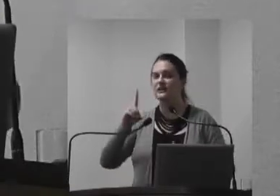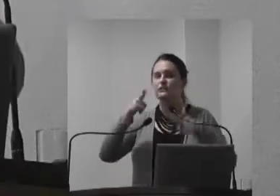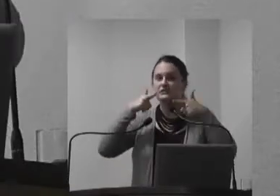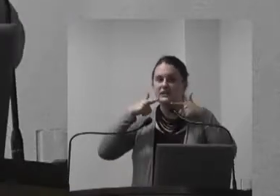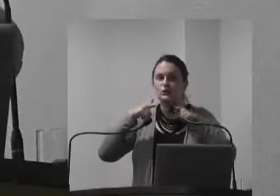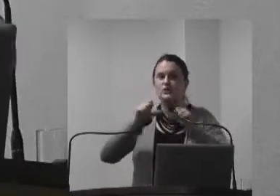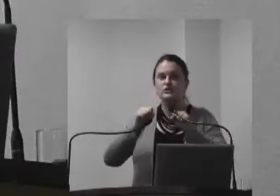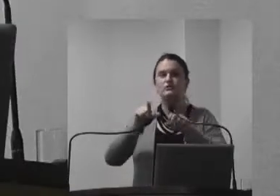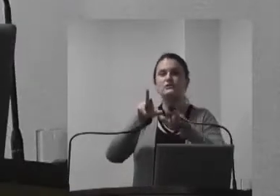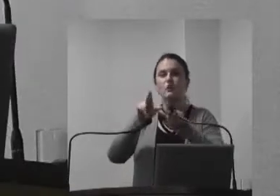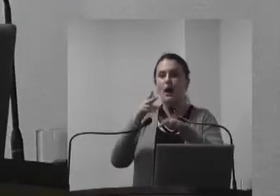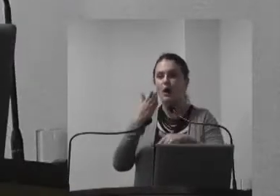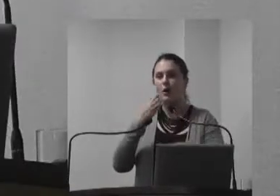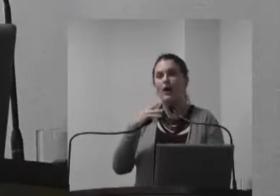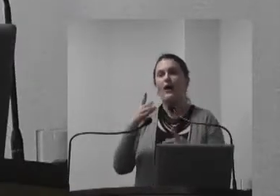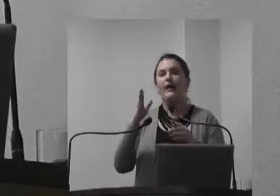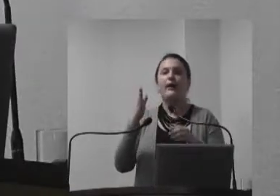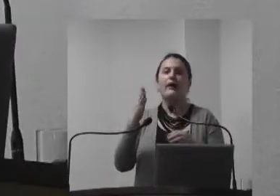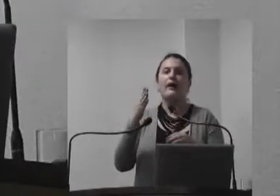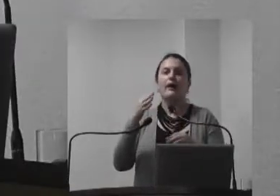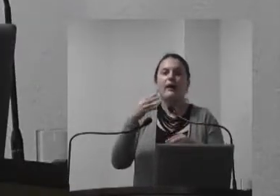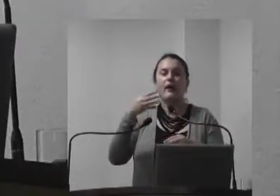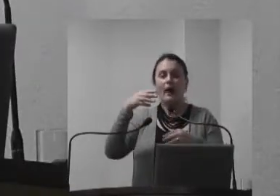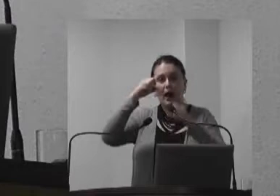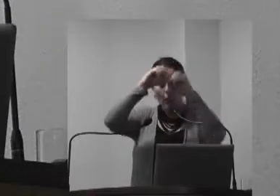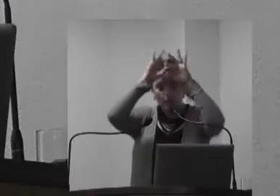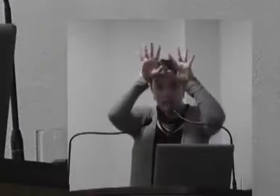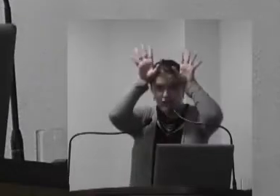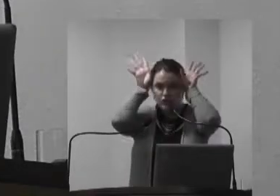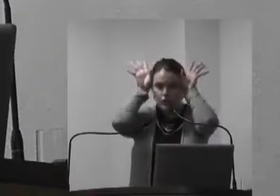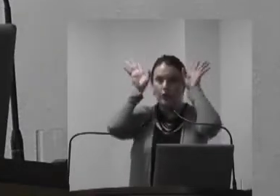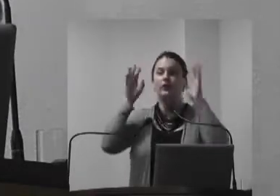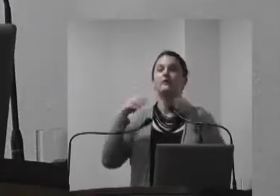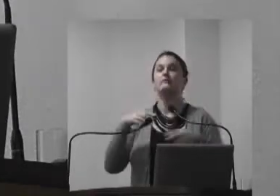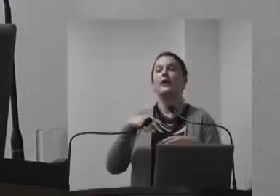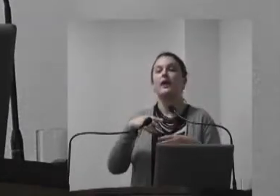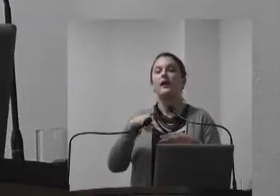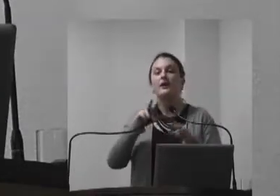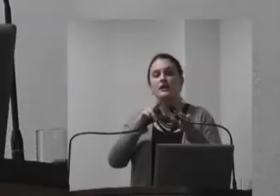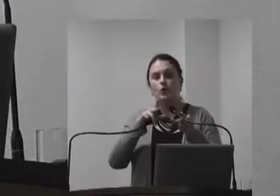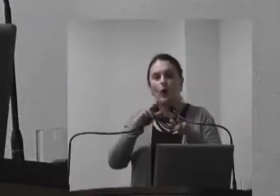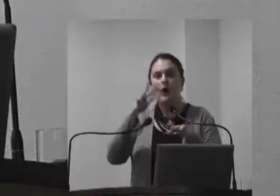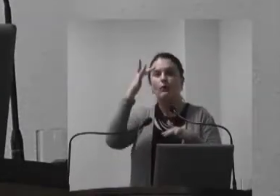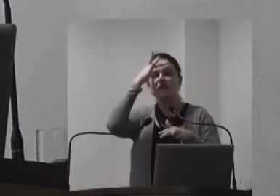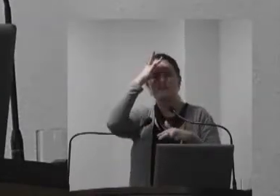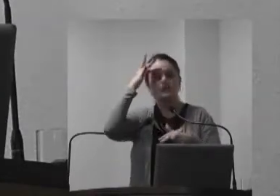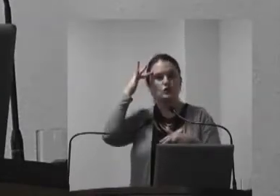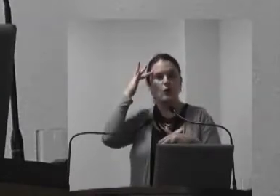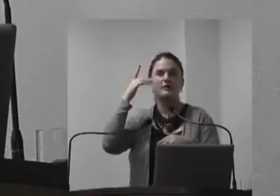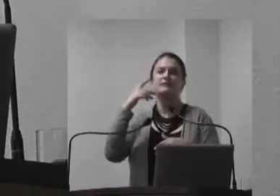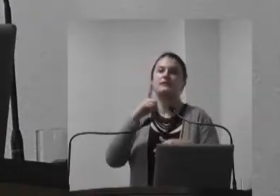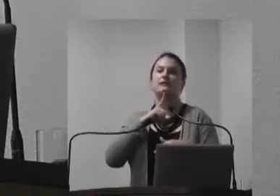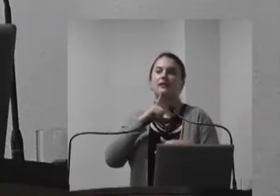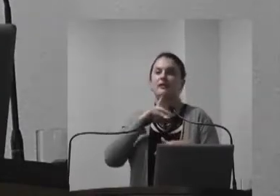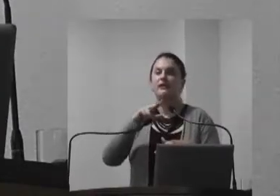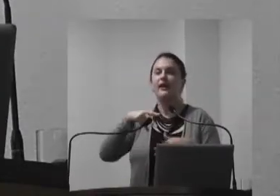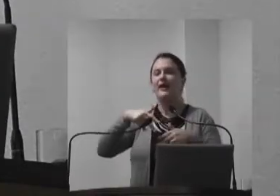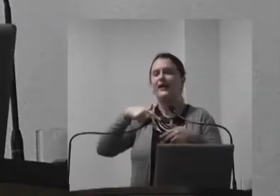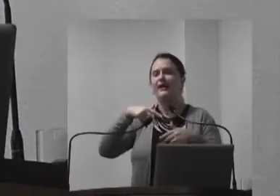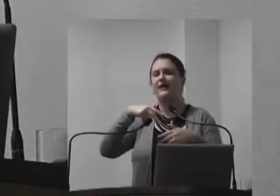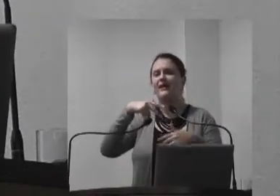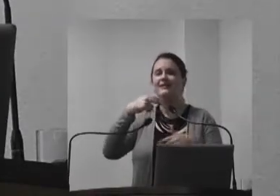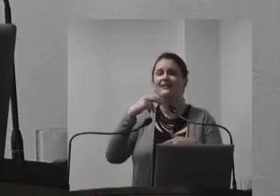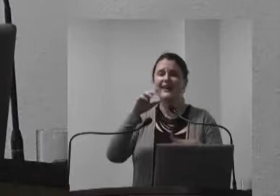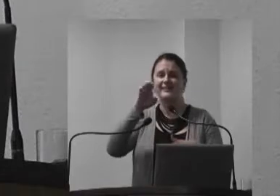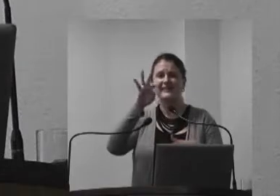ter direitos linguísticos igual ao índio, né, igual às pessoas que têm